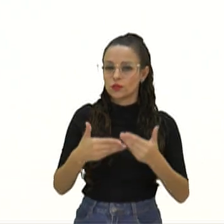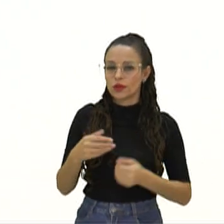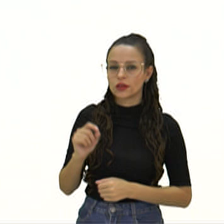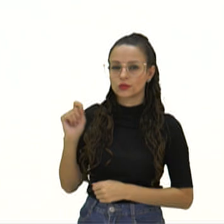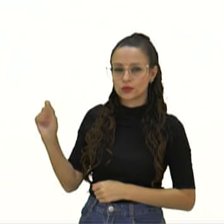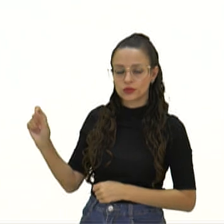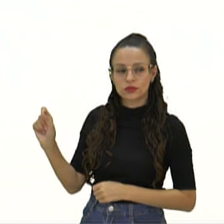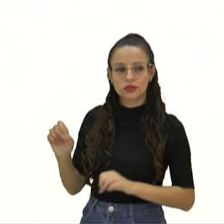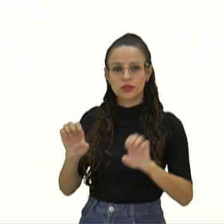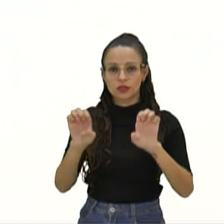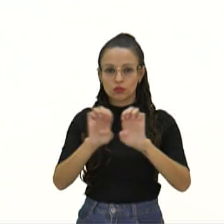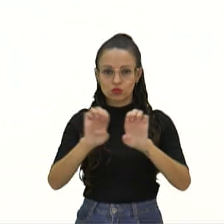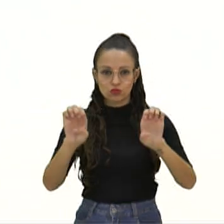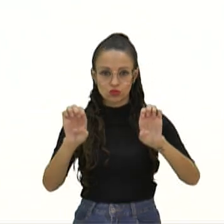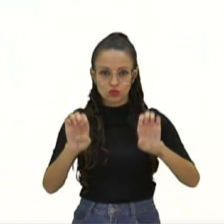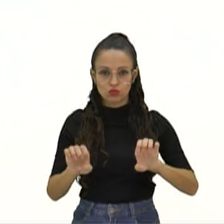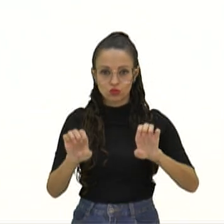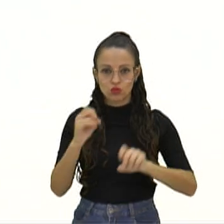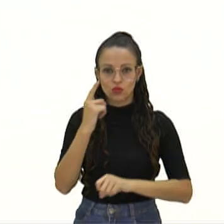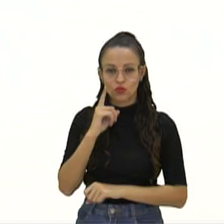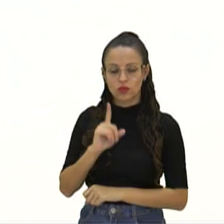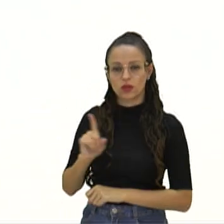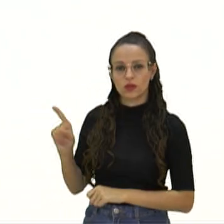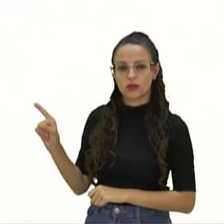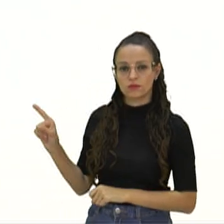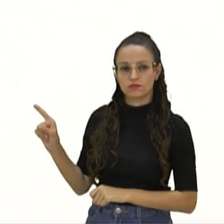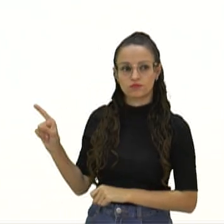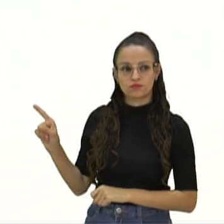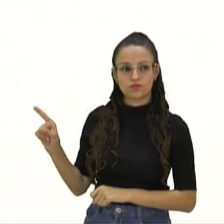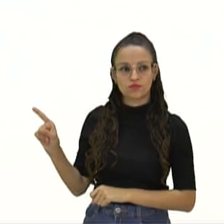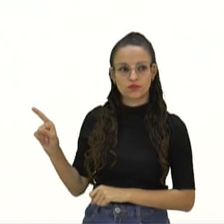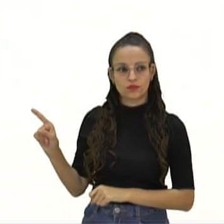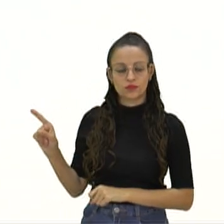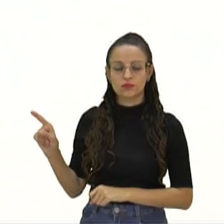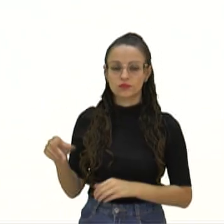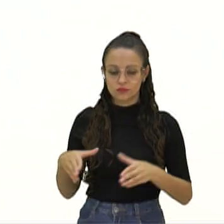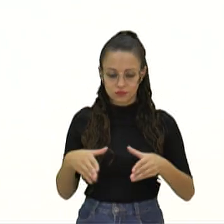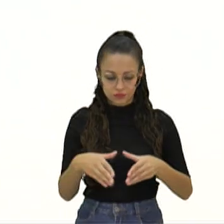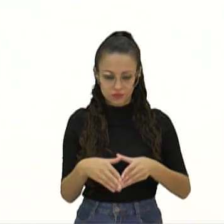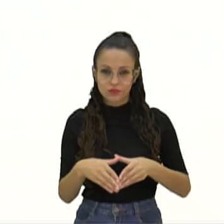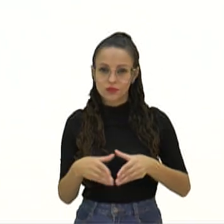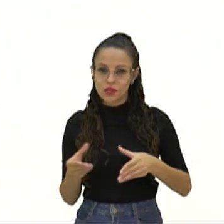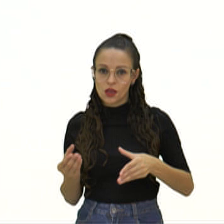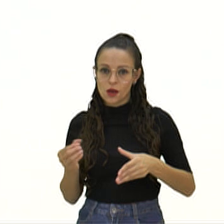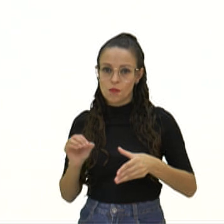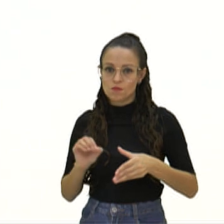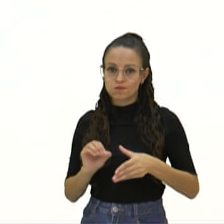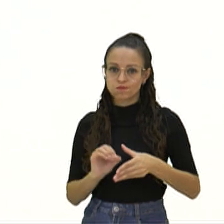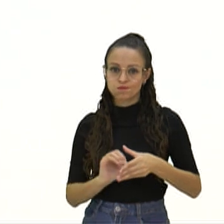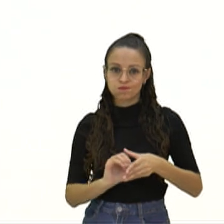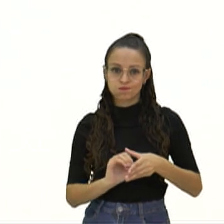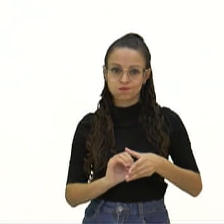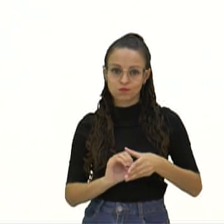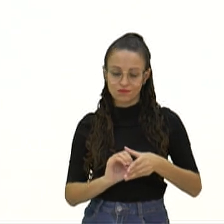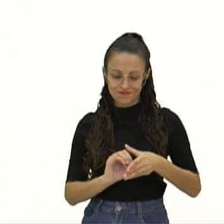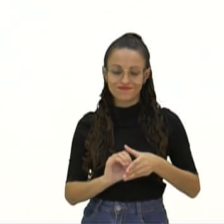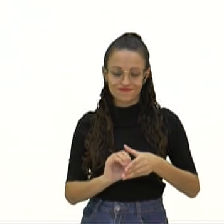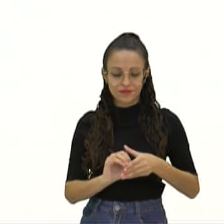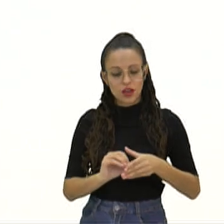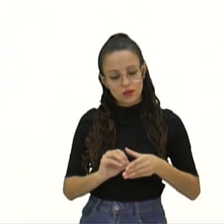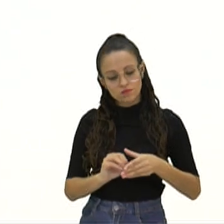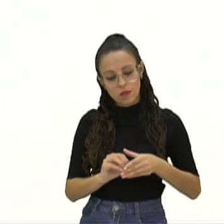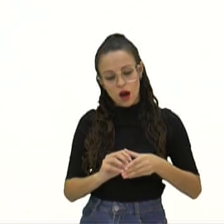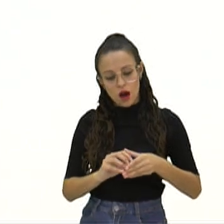das estruturinhas, né, das formas da blástula, a implantação, né, e aí, a partir daqui, à medida que